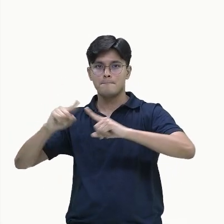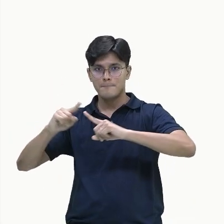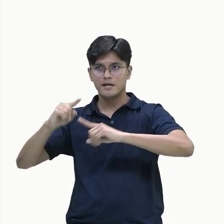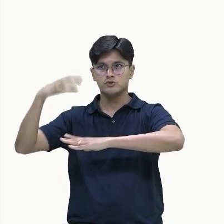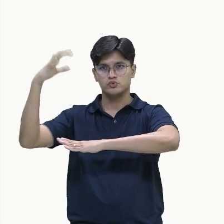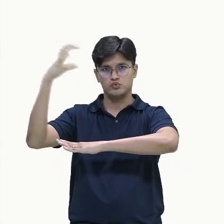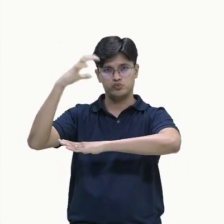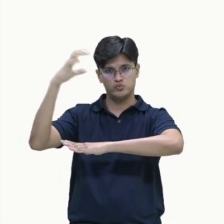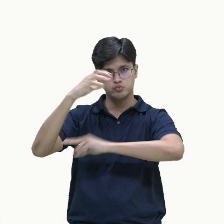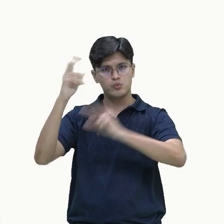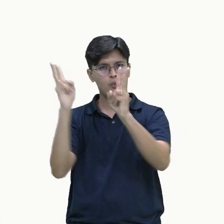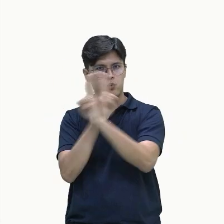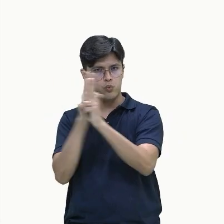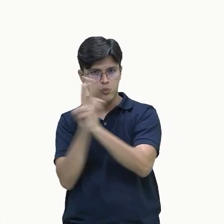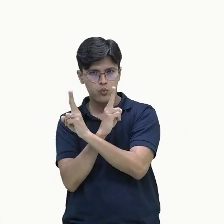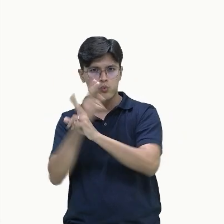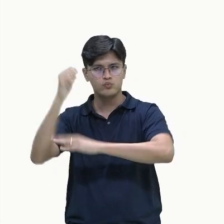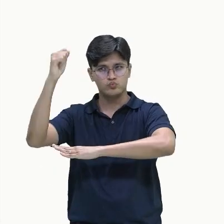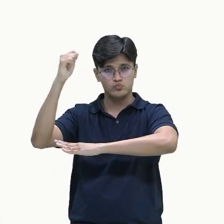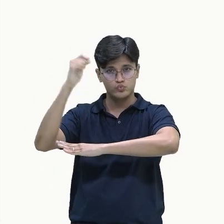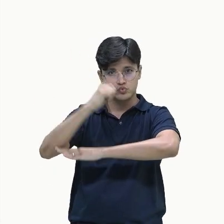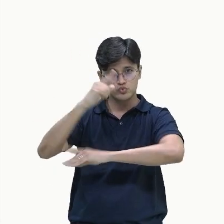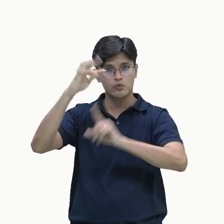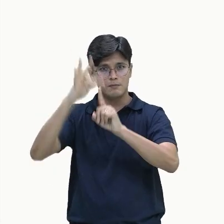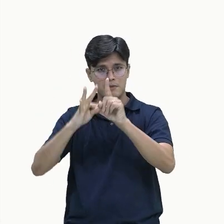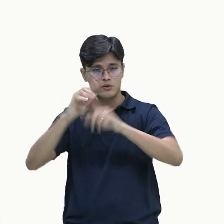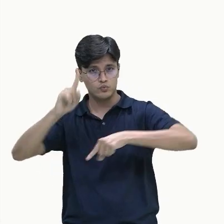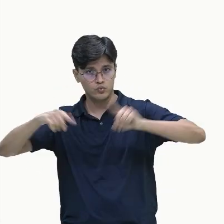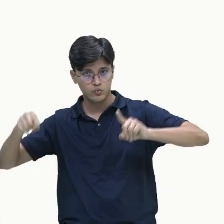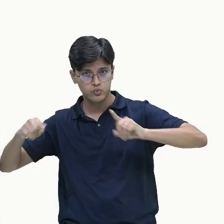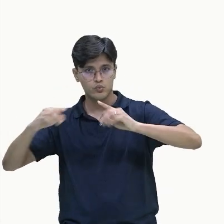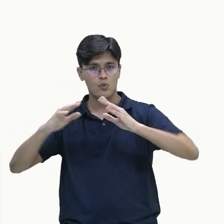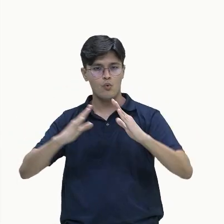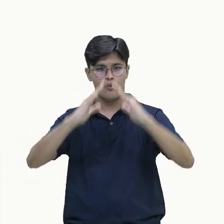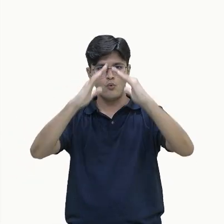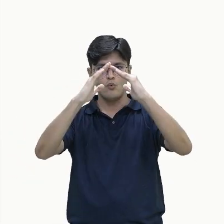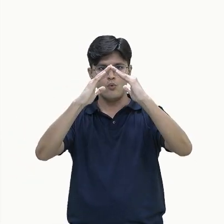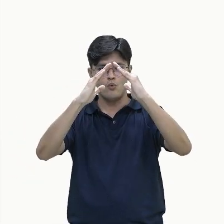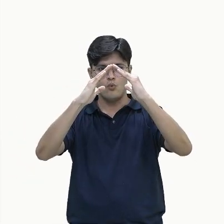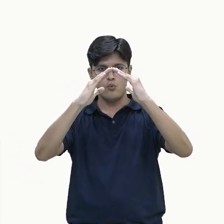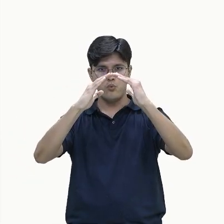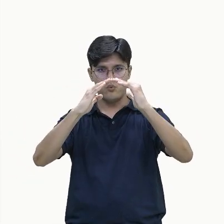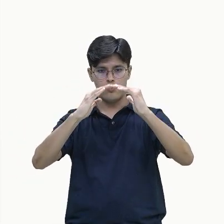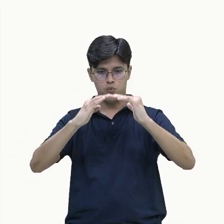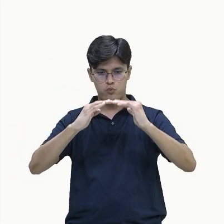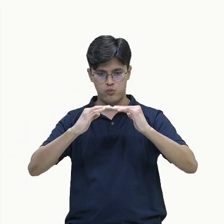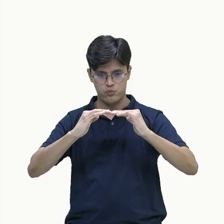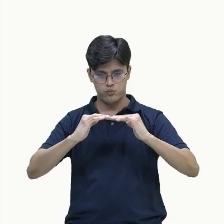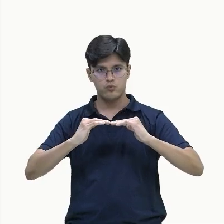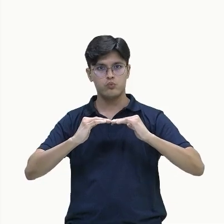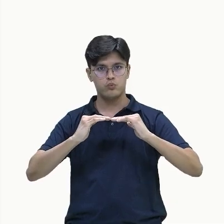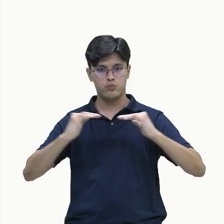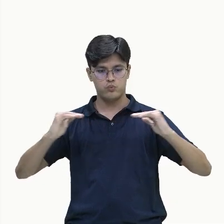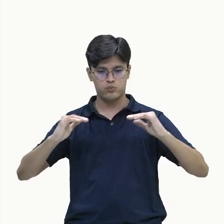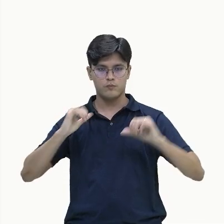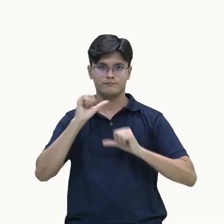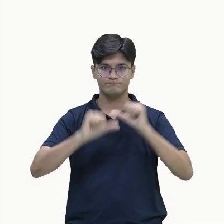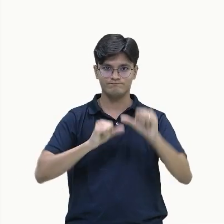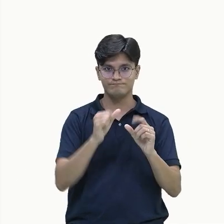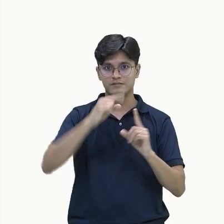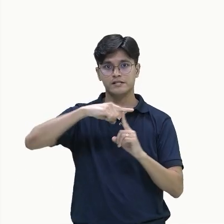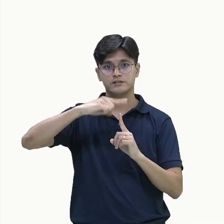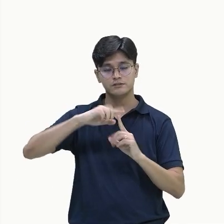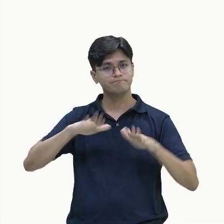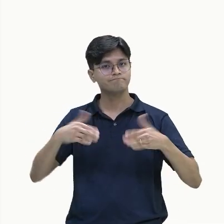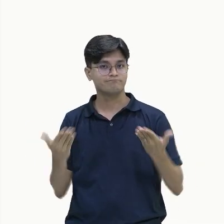e às vezes acaba não sendo mais considerado montanhas, tá? Então, tem todas essas características do